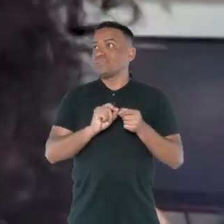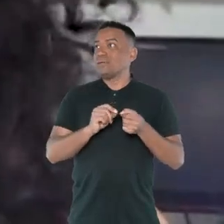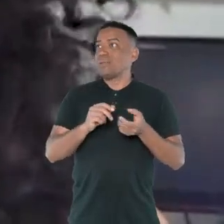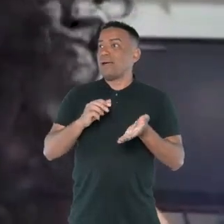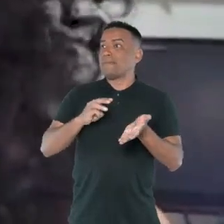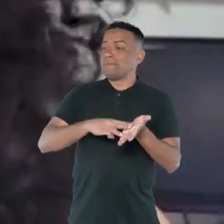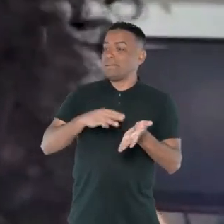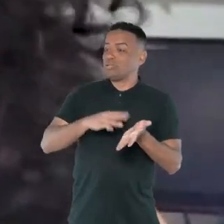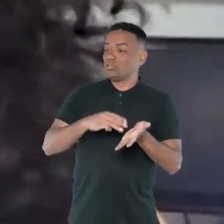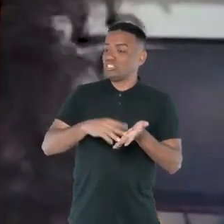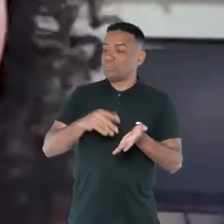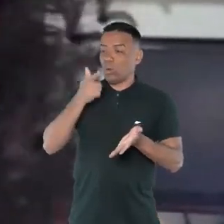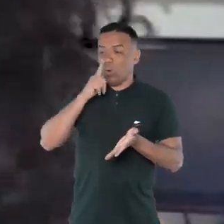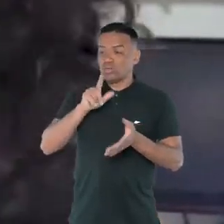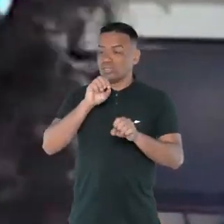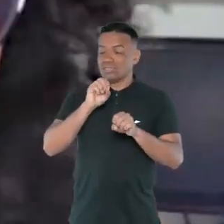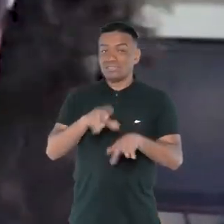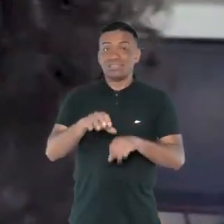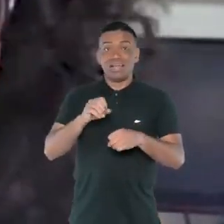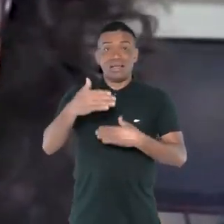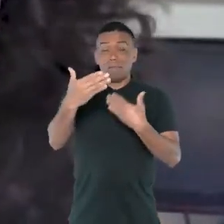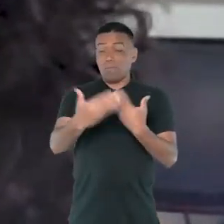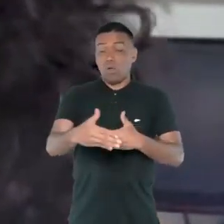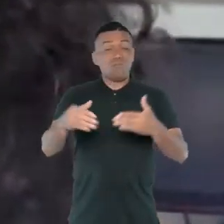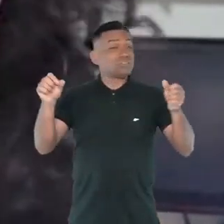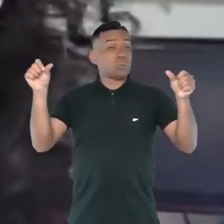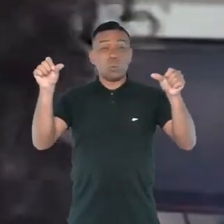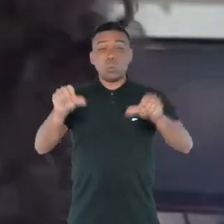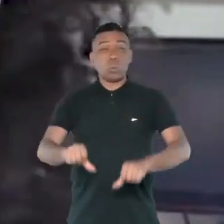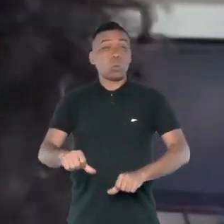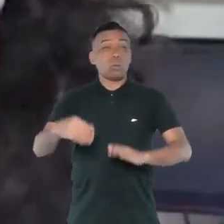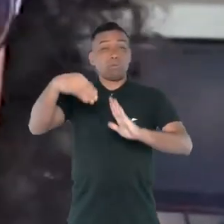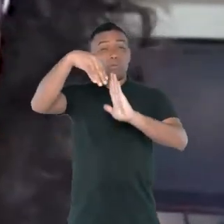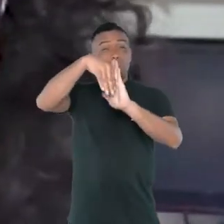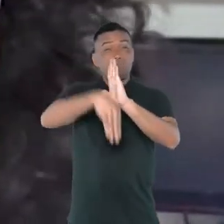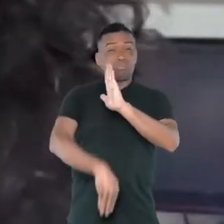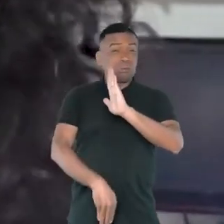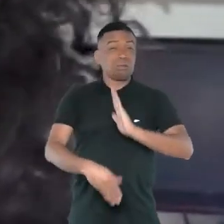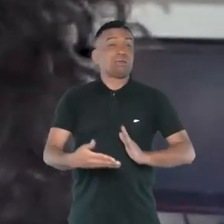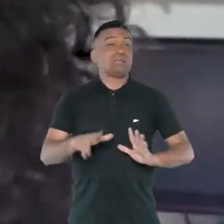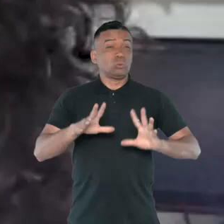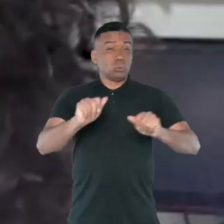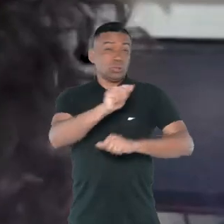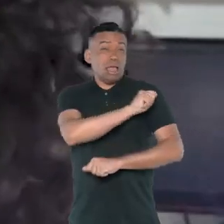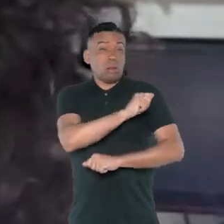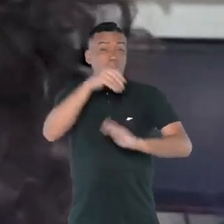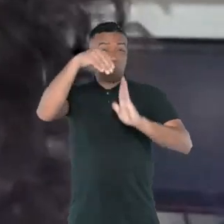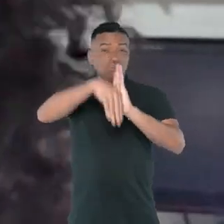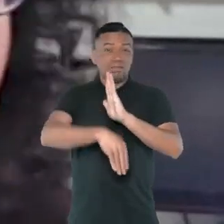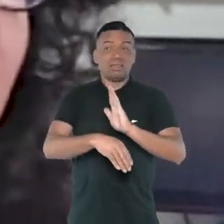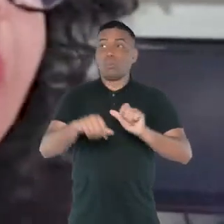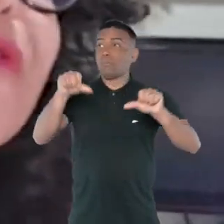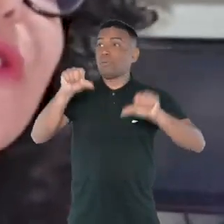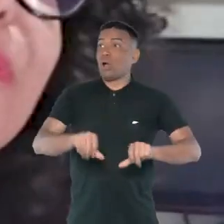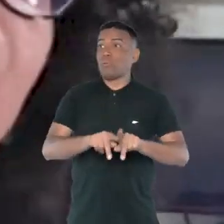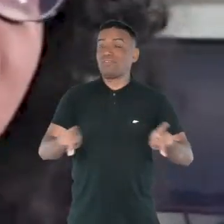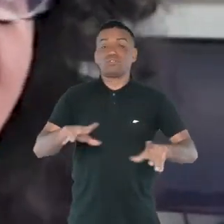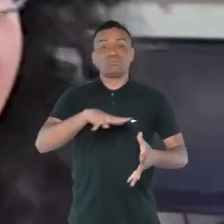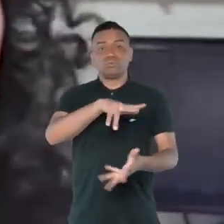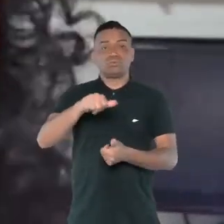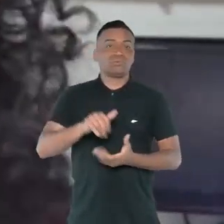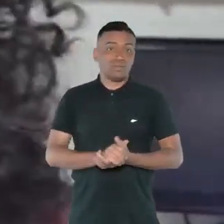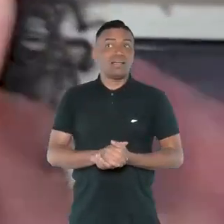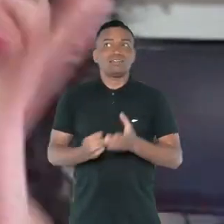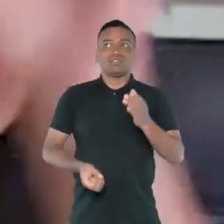falo que eu fui forjada nesse caos do que eu tenho que fazer para ensinar. Porque eu não consegui ensinar desse jeito, as provas foram horríveis, eu me senti na pior professora do